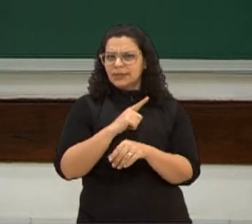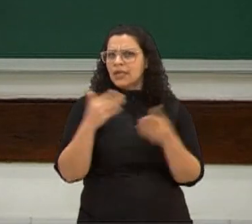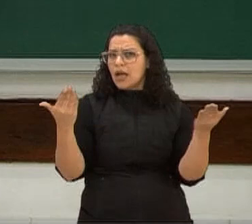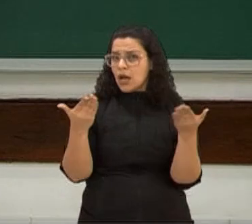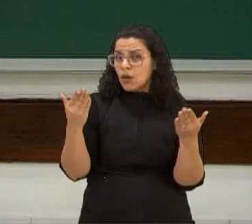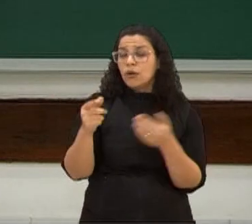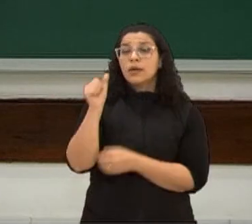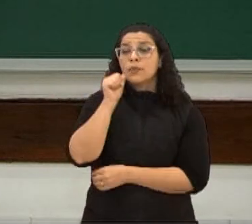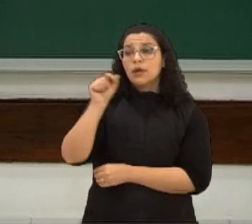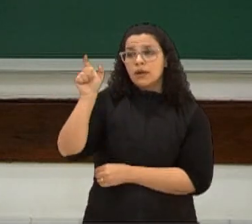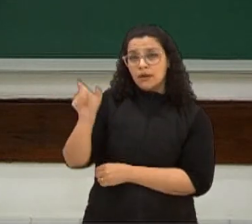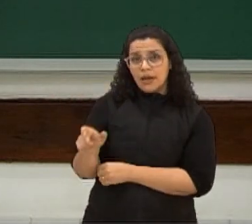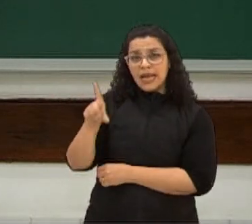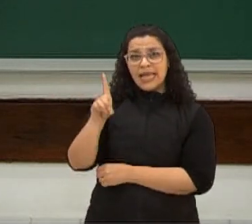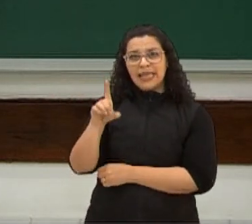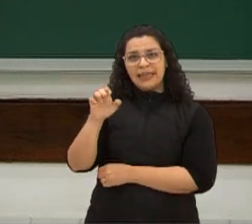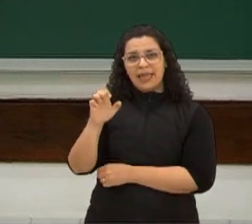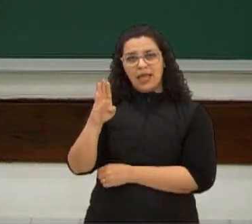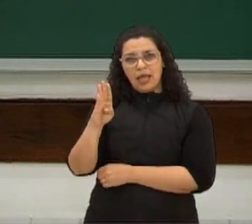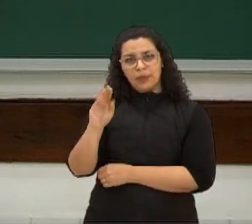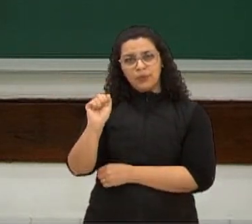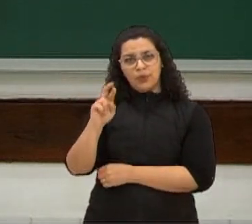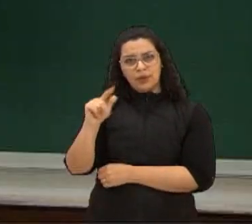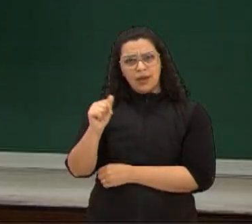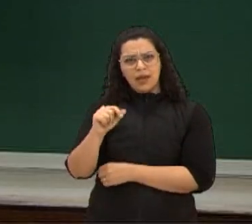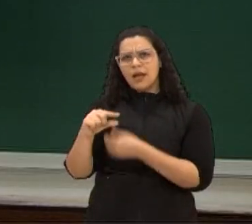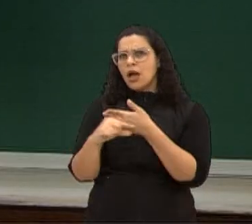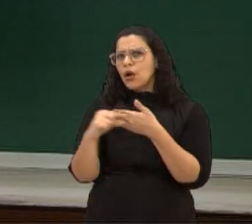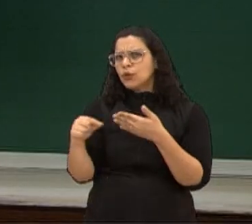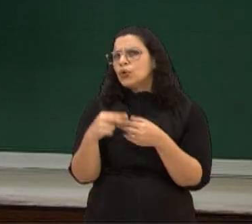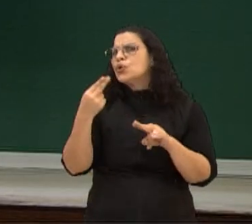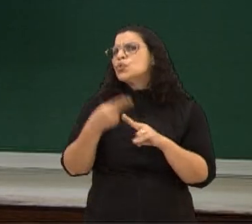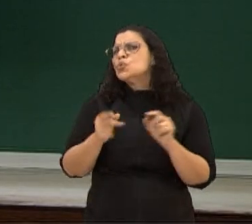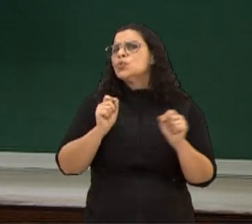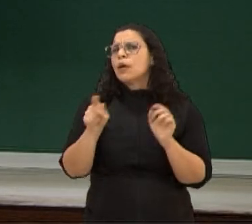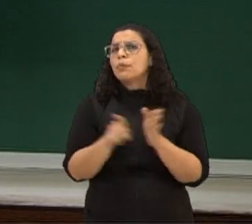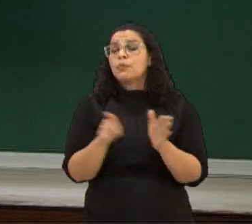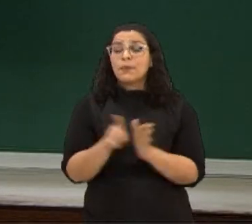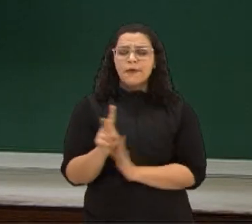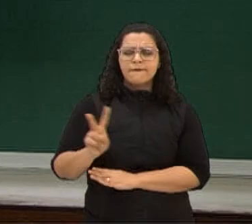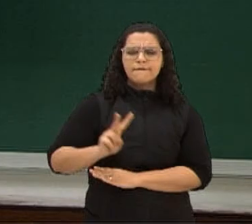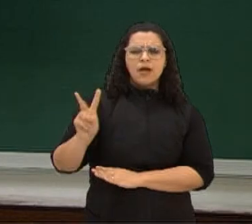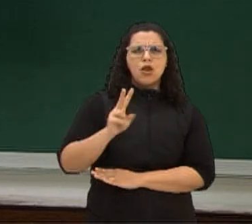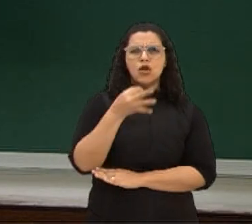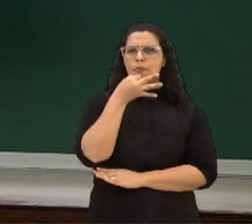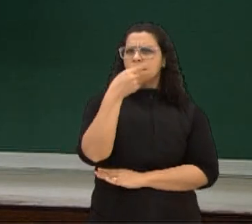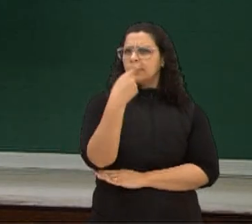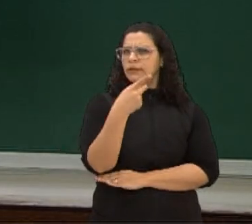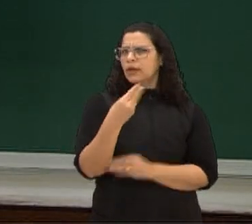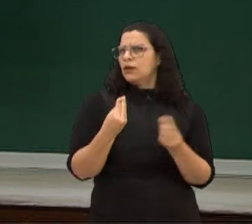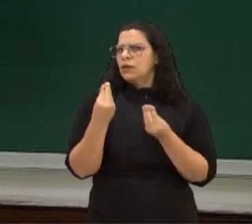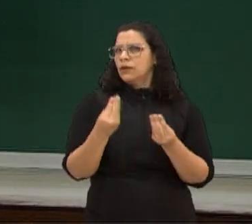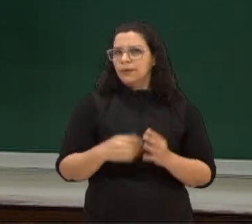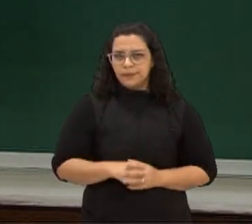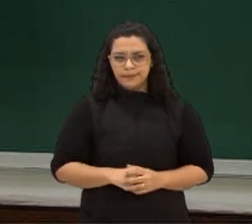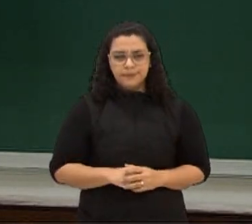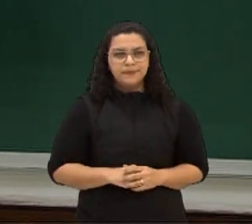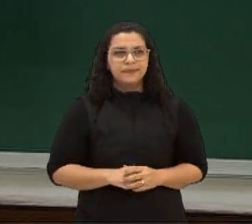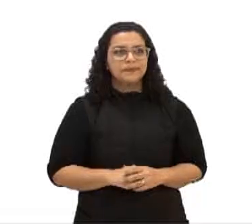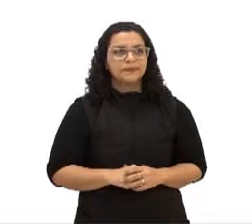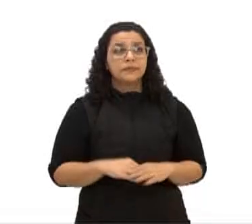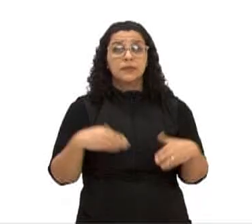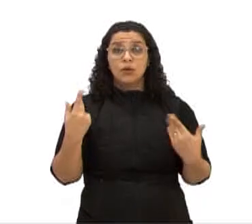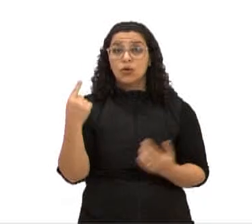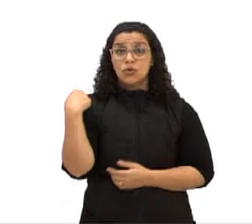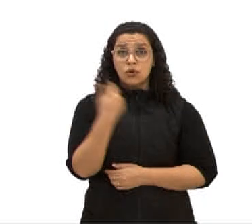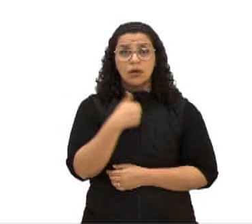A nossa leitora, chamada Débora, o que será que ela utilizou para validar ali os argumentos dela? Então,